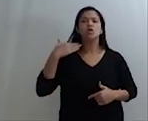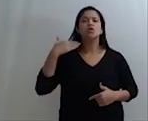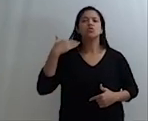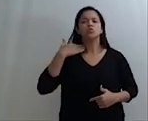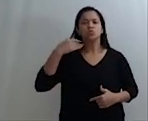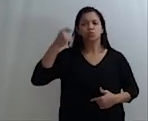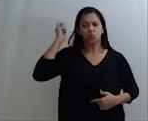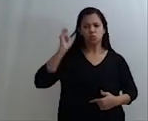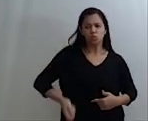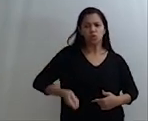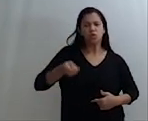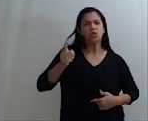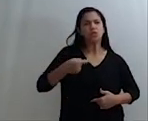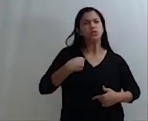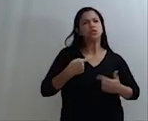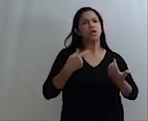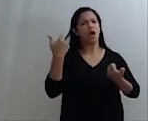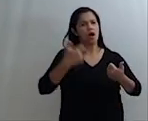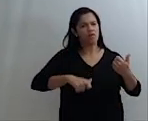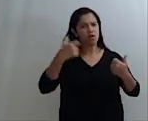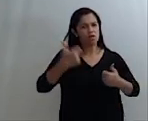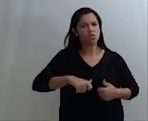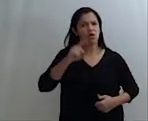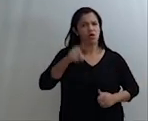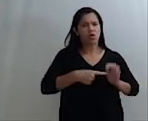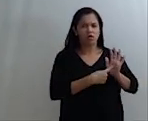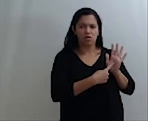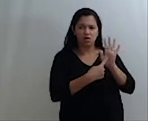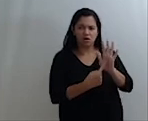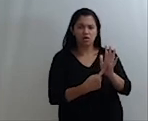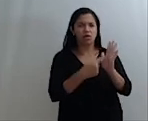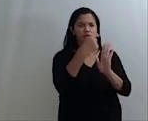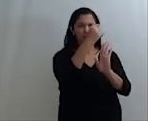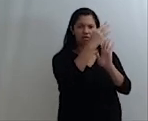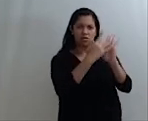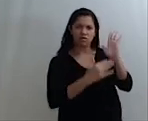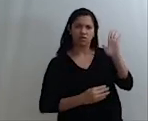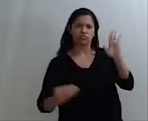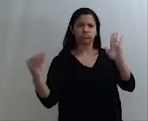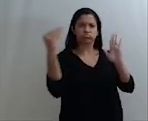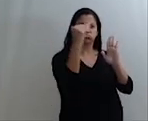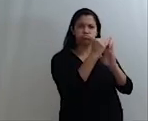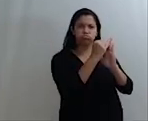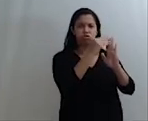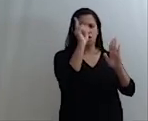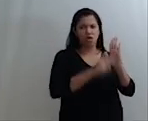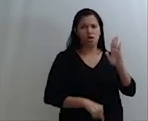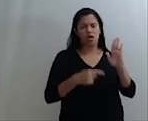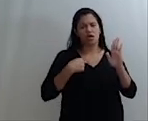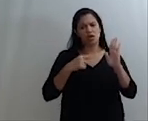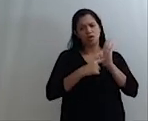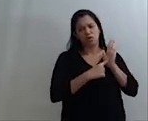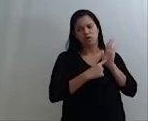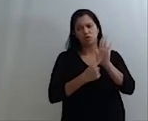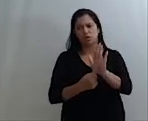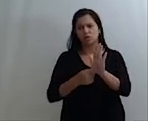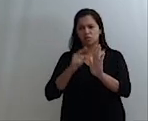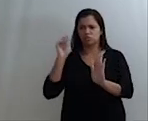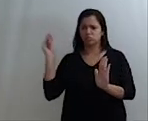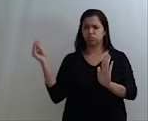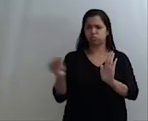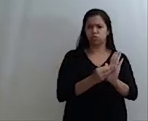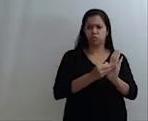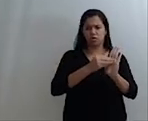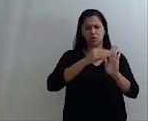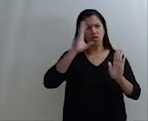concreto os fatos descritos nos aos não mereciam outra qualificação senão aquela que está na decisão